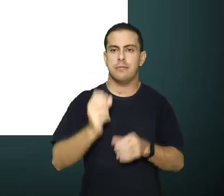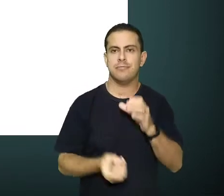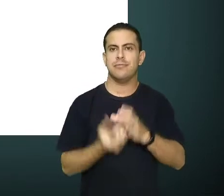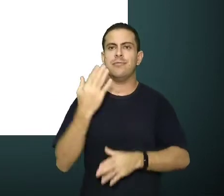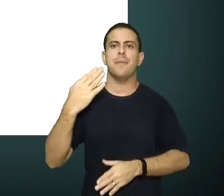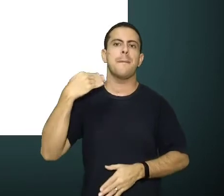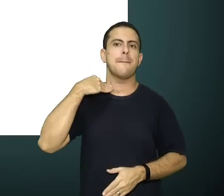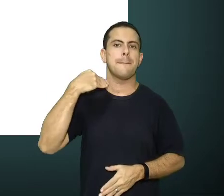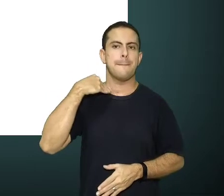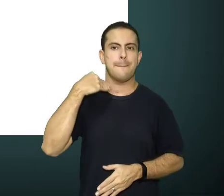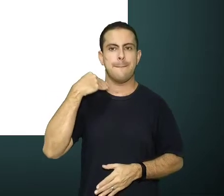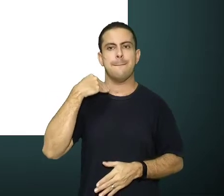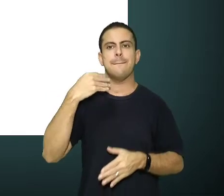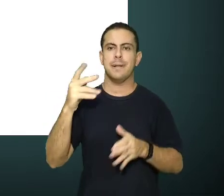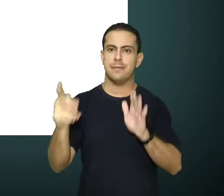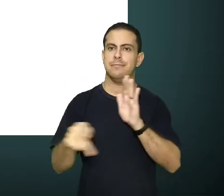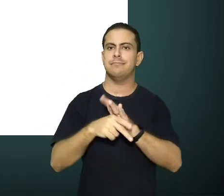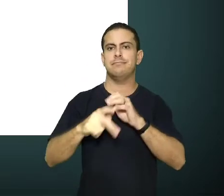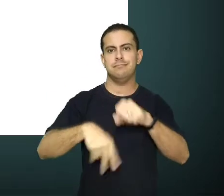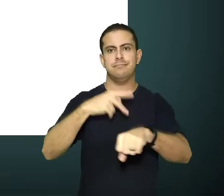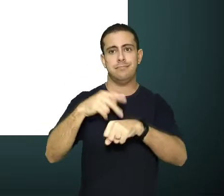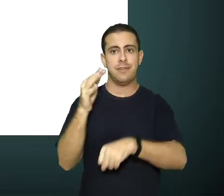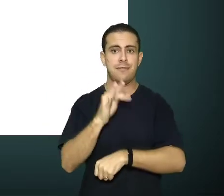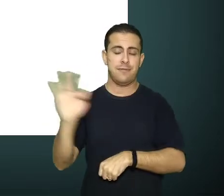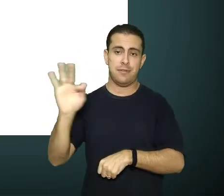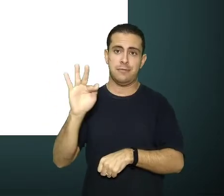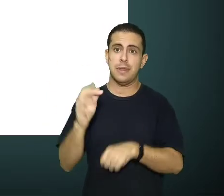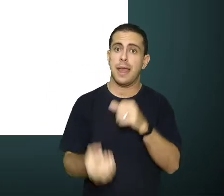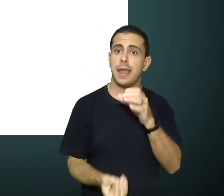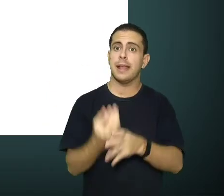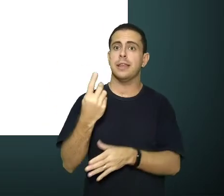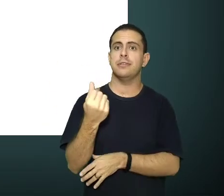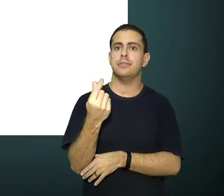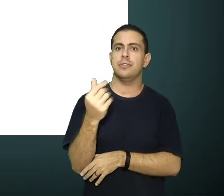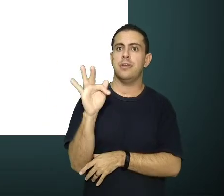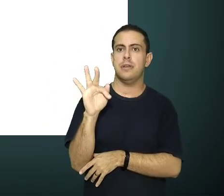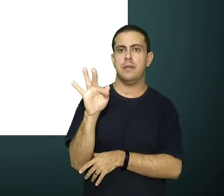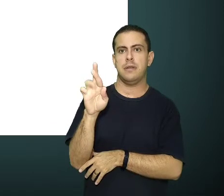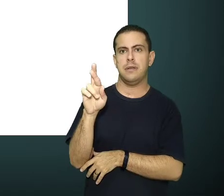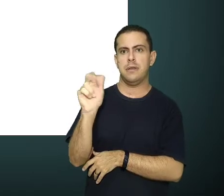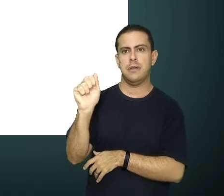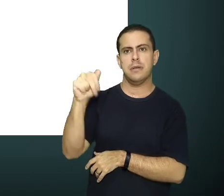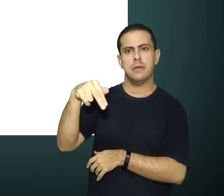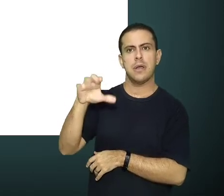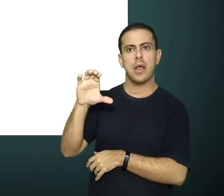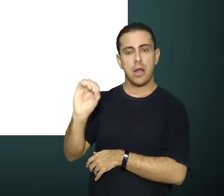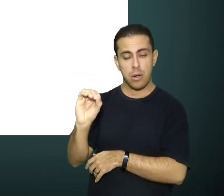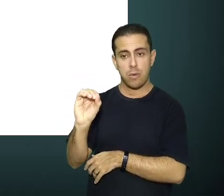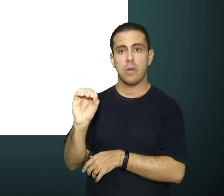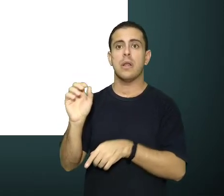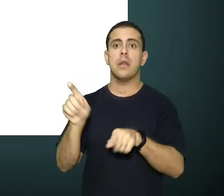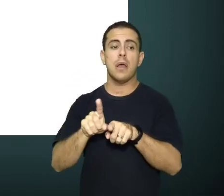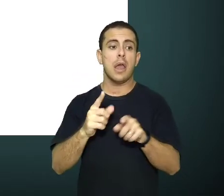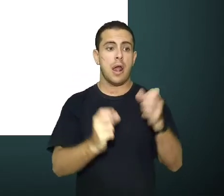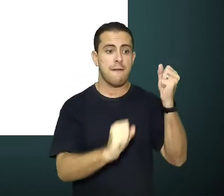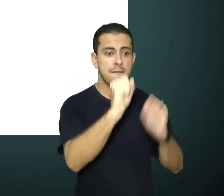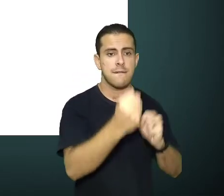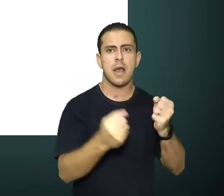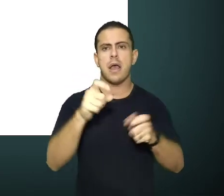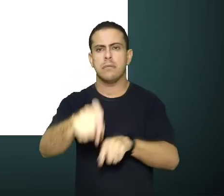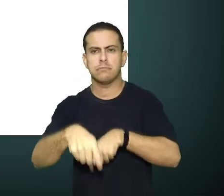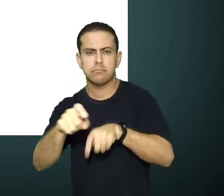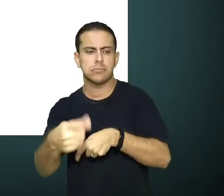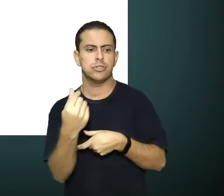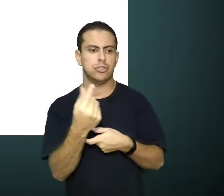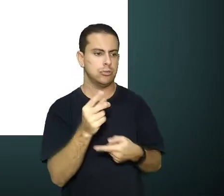do Banco Nacional da França, que instaurou o padrão monetário franco e possibilitou financiamentos